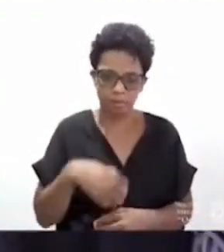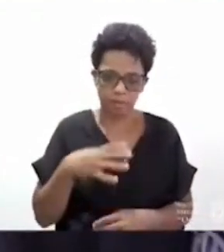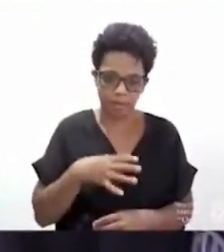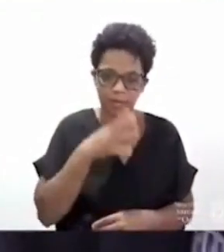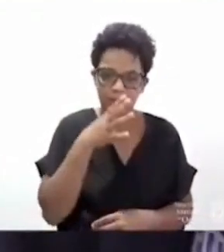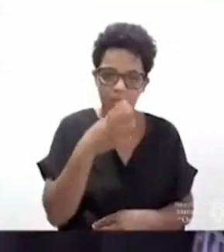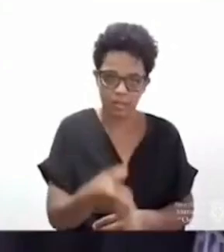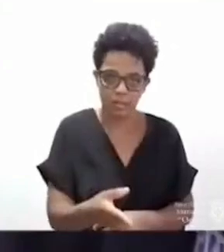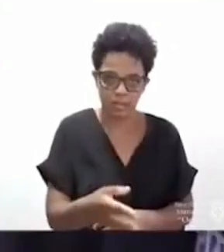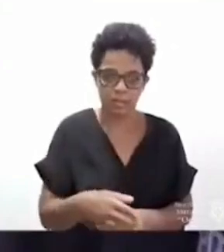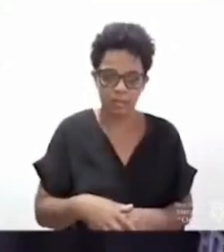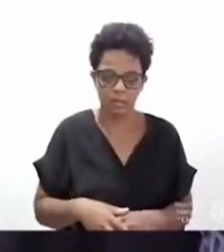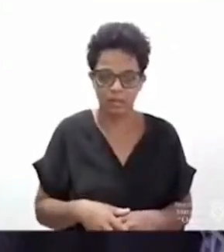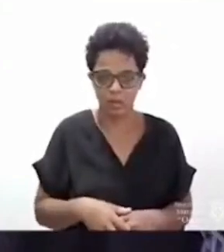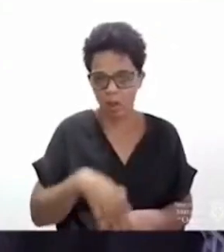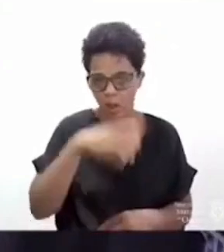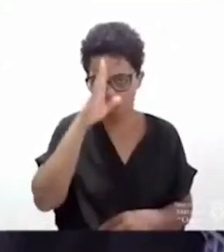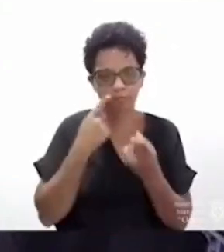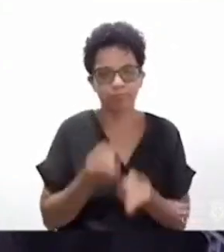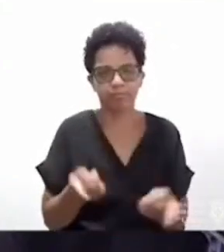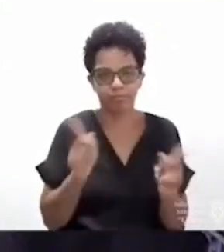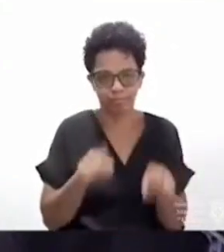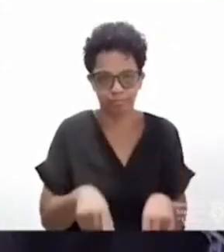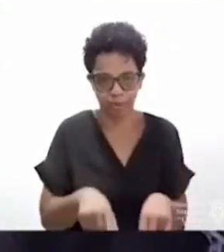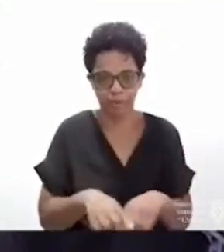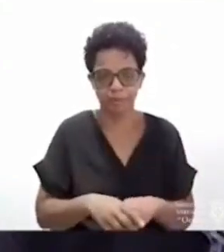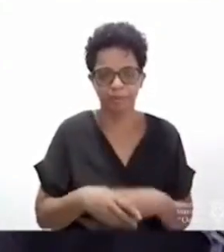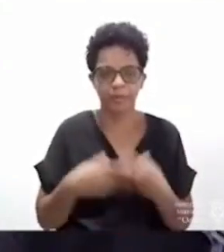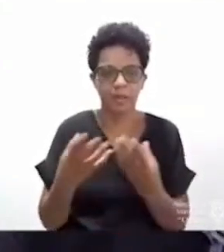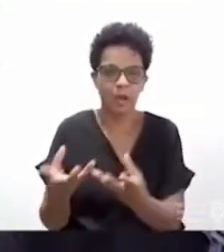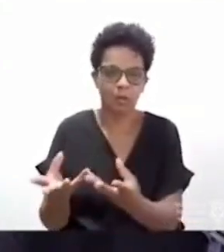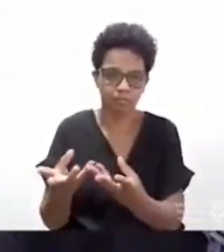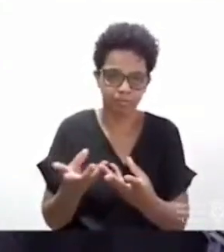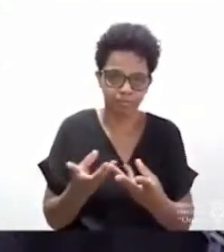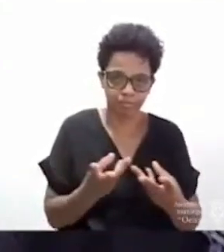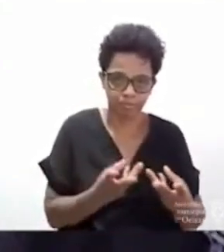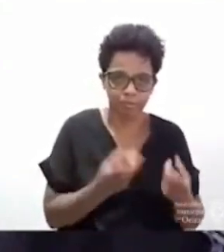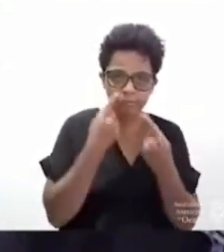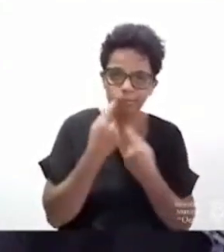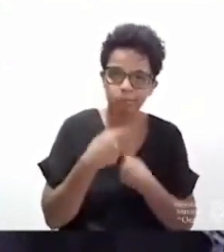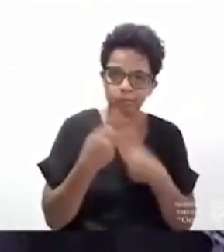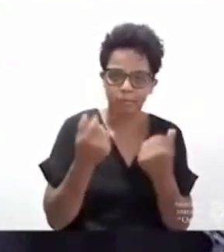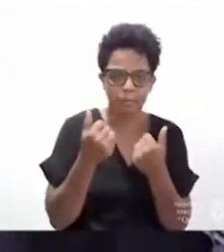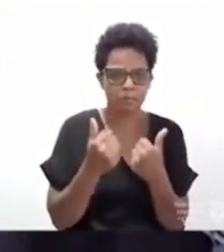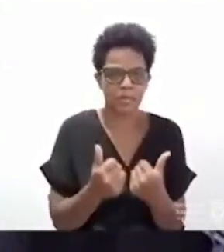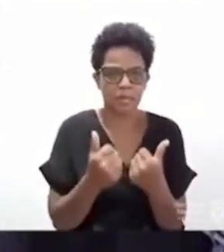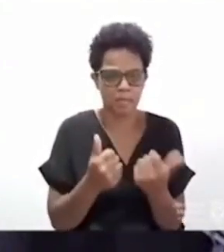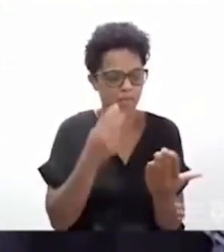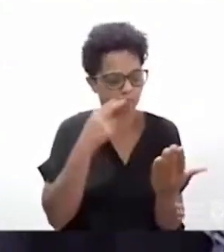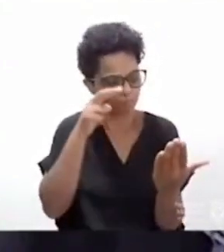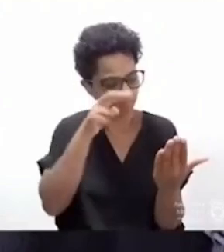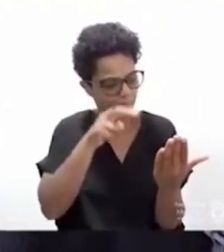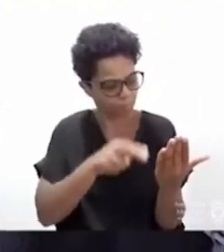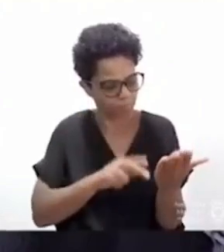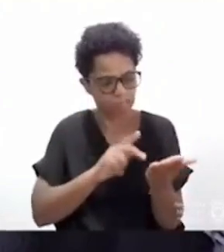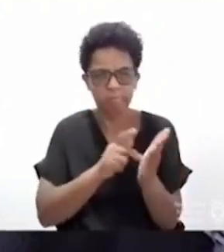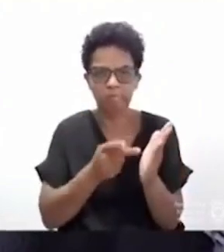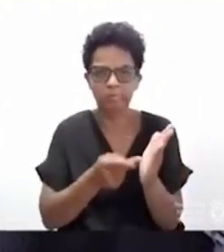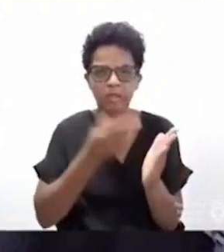dizer desde já que, mais uma vez, as contas estão muito bem apresentadas e do ponto de vista técnico nos parecem